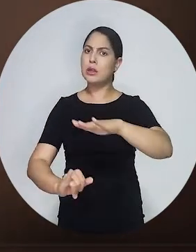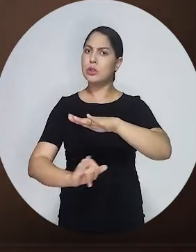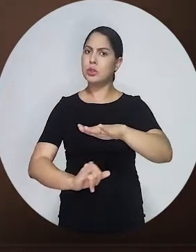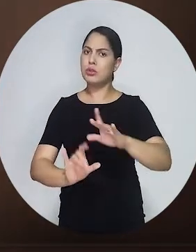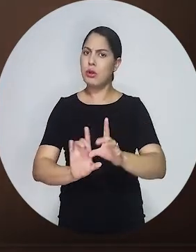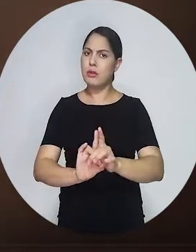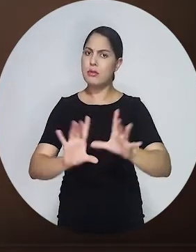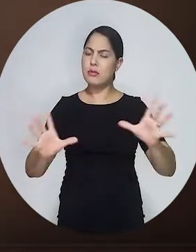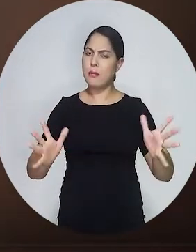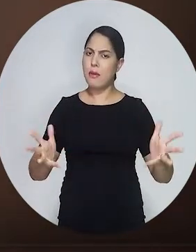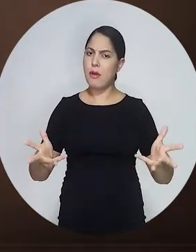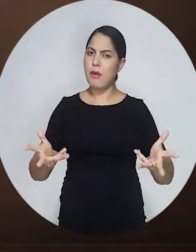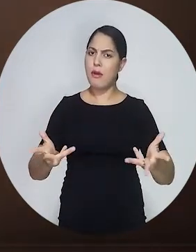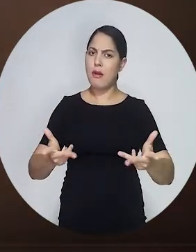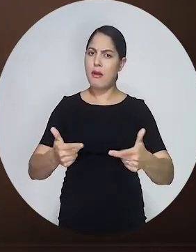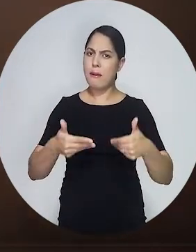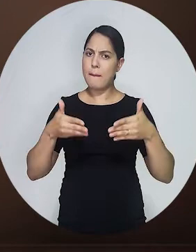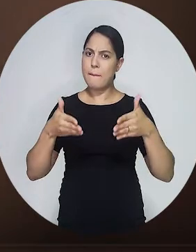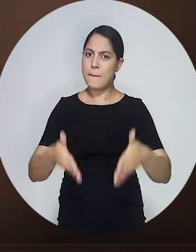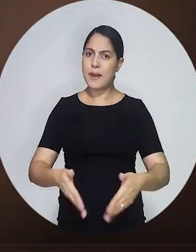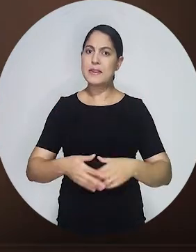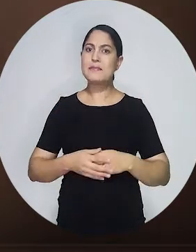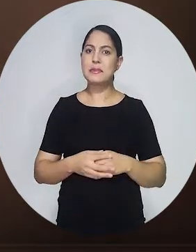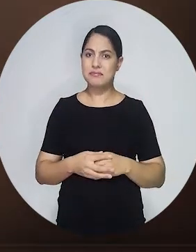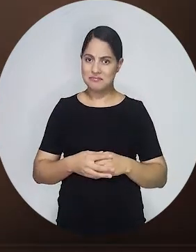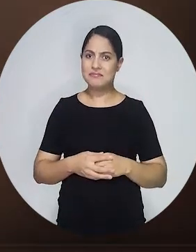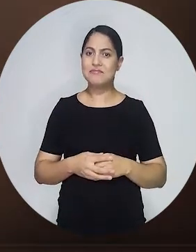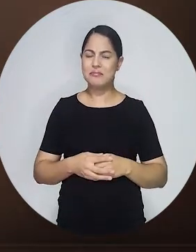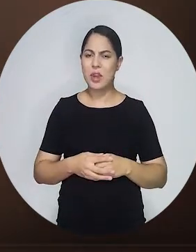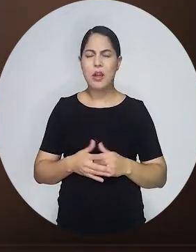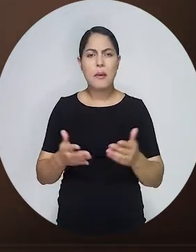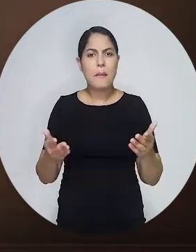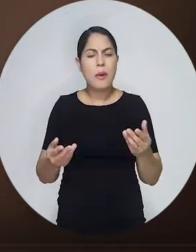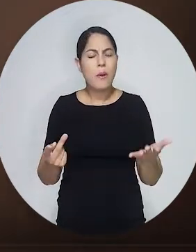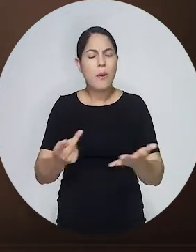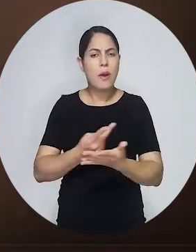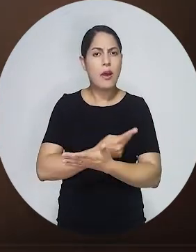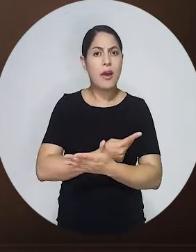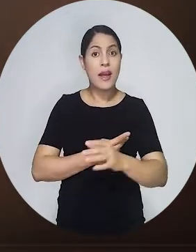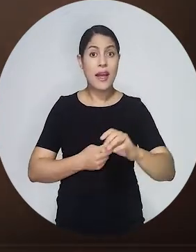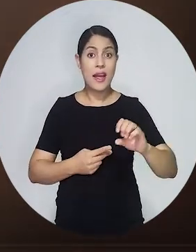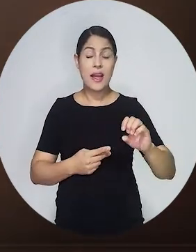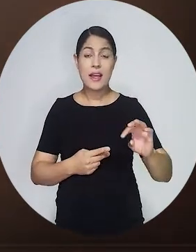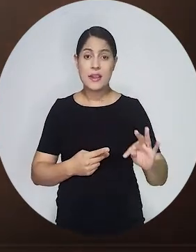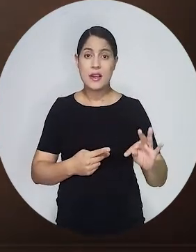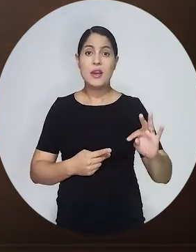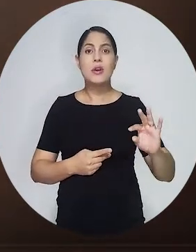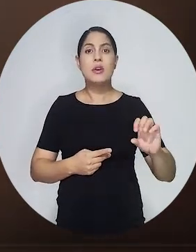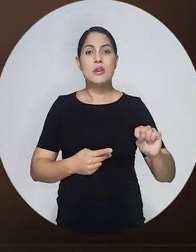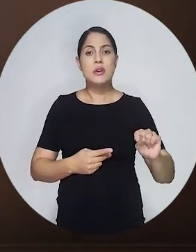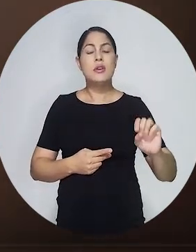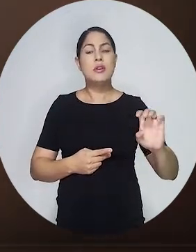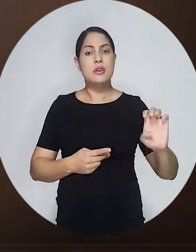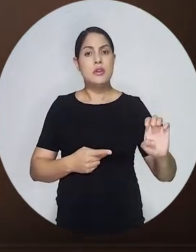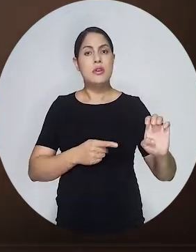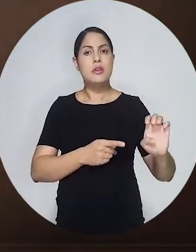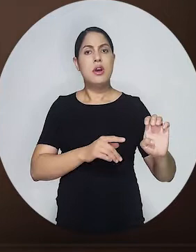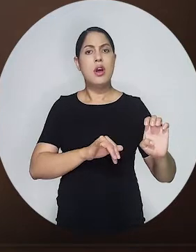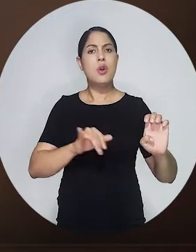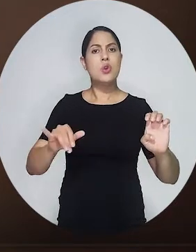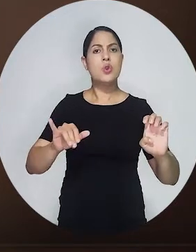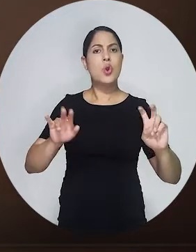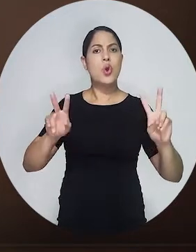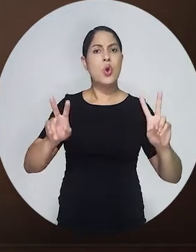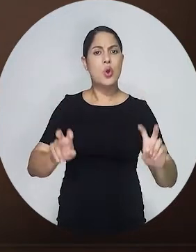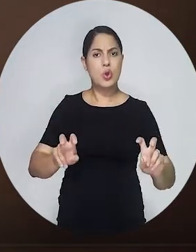aperfeiçoamento das instituições democráticas. Recentemente, o projeto contra a desinformação do Tribunal Superior Eleitoral,